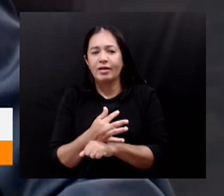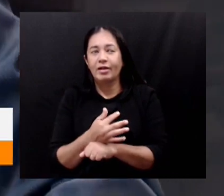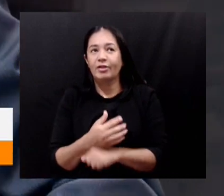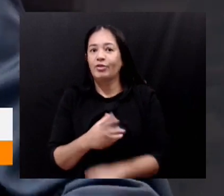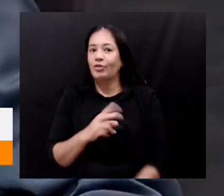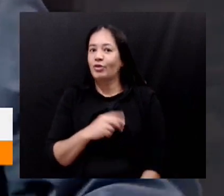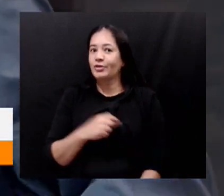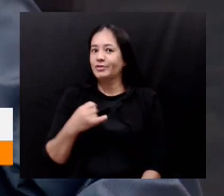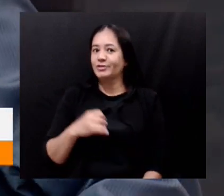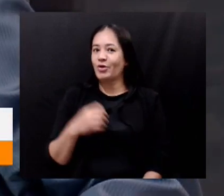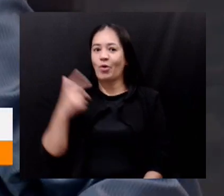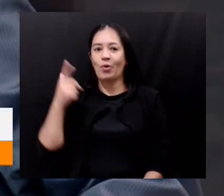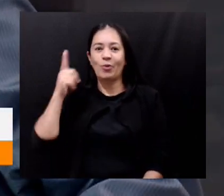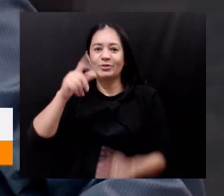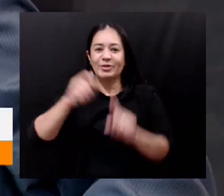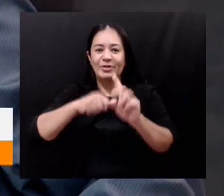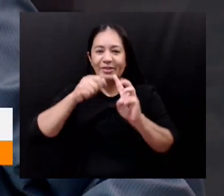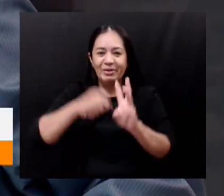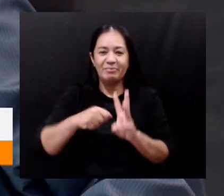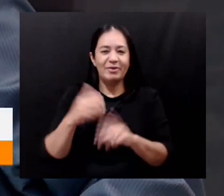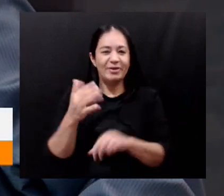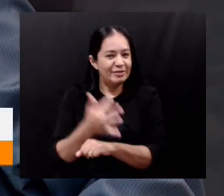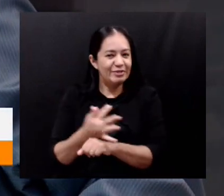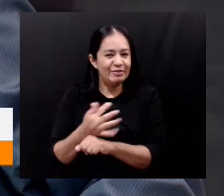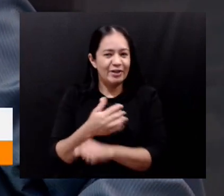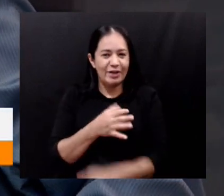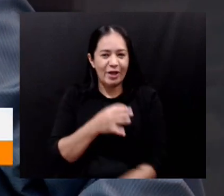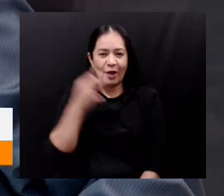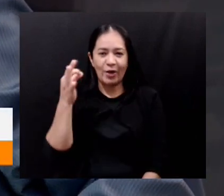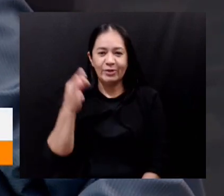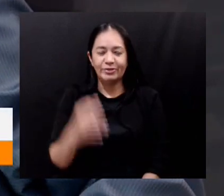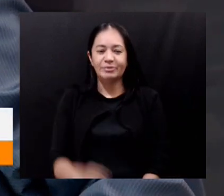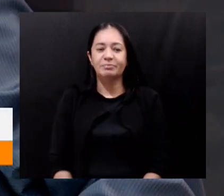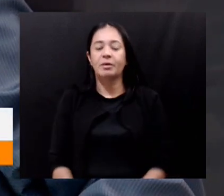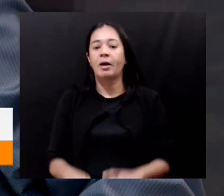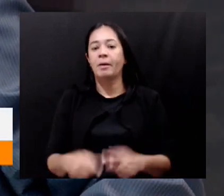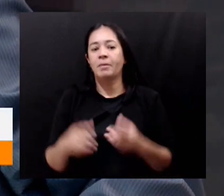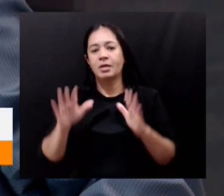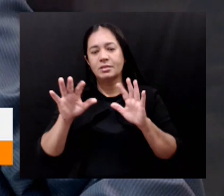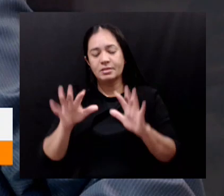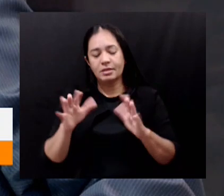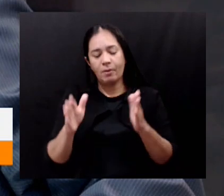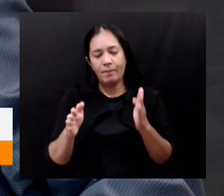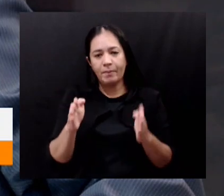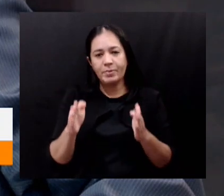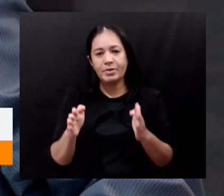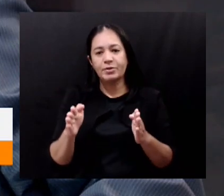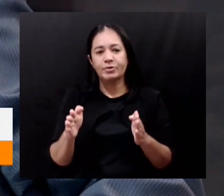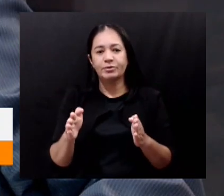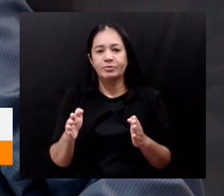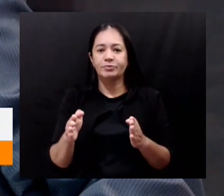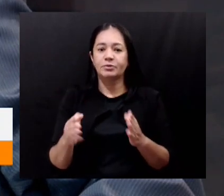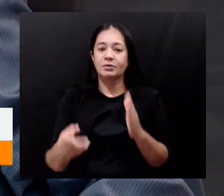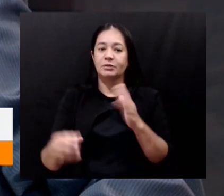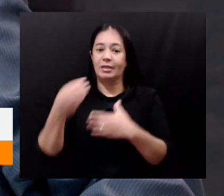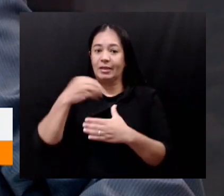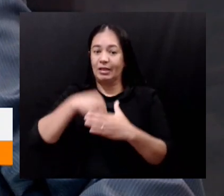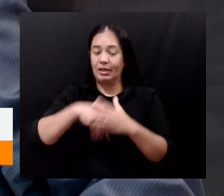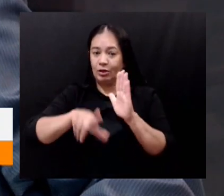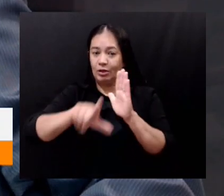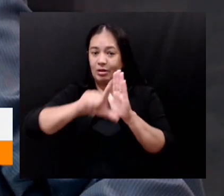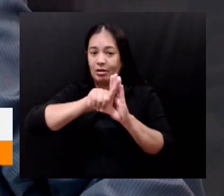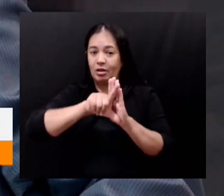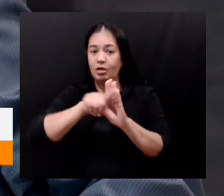Uau, verdade. Fala, né, é difícil, mas assim, é um período que está dentro da lei, você pode ficar lá para esse período, depois você tem